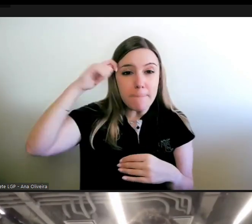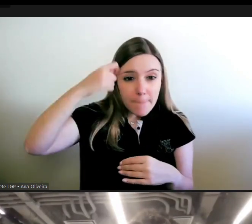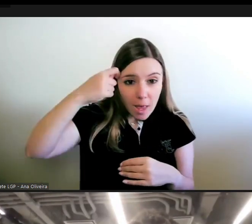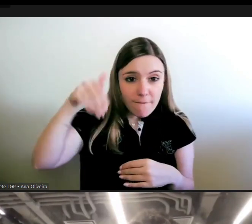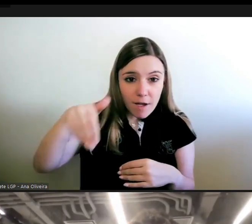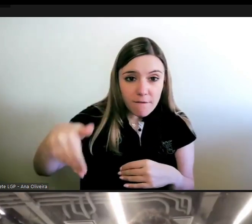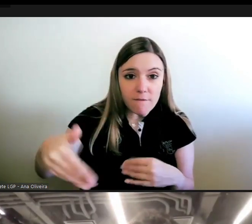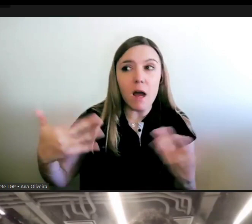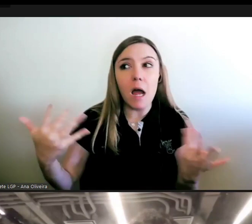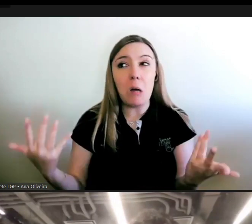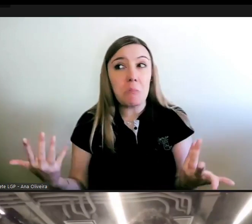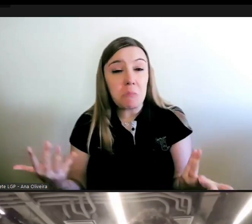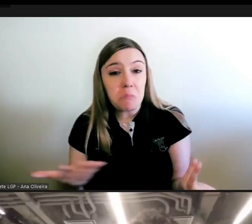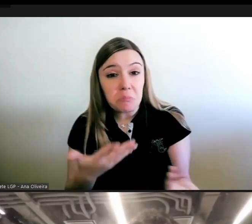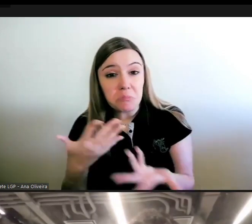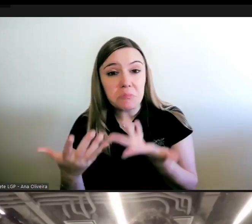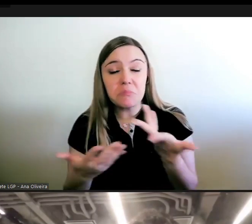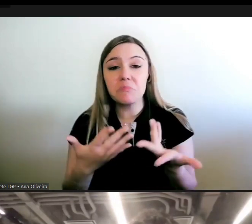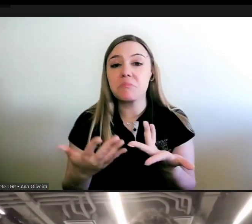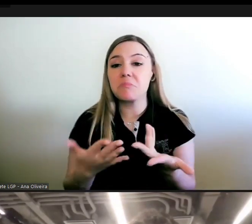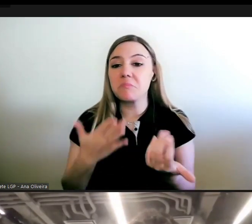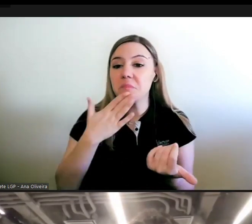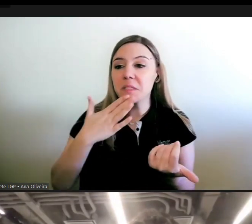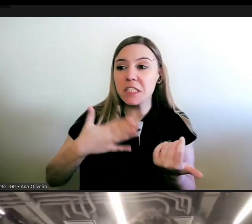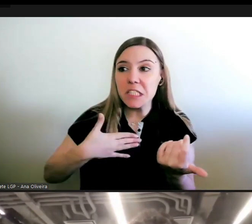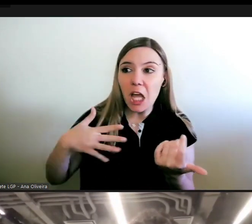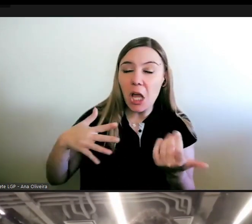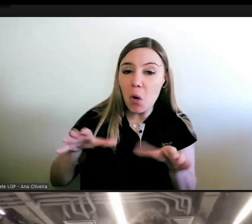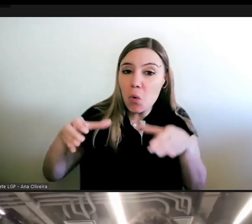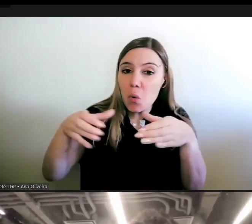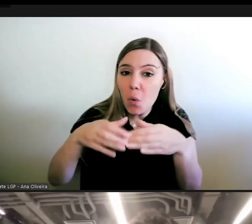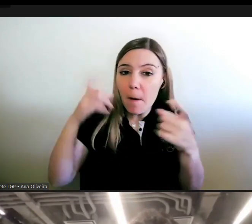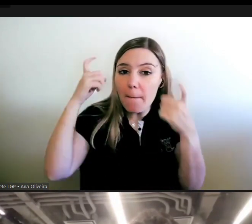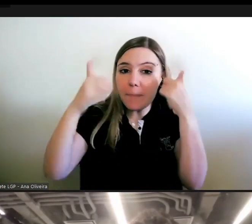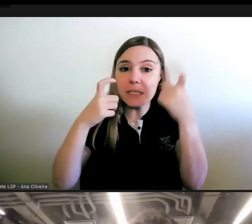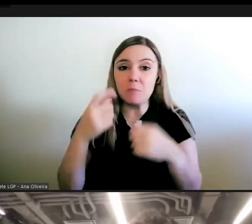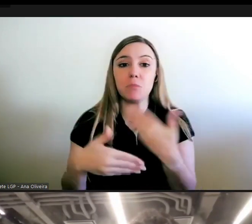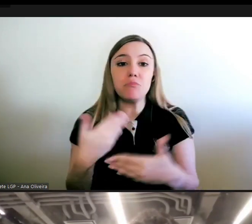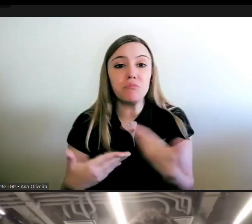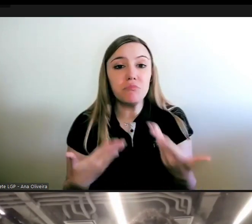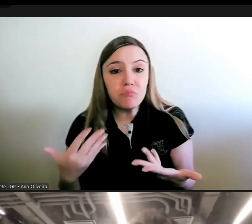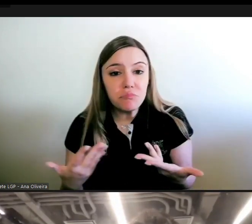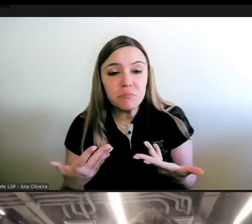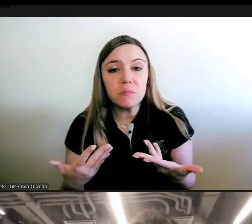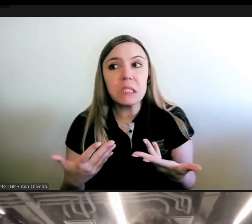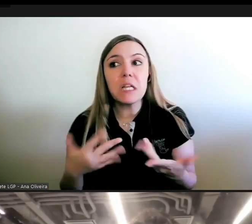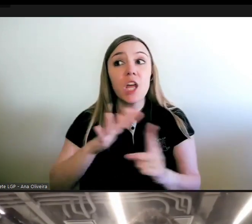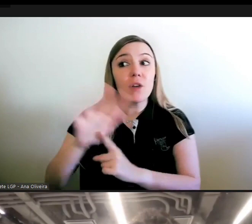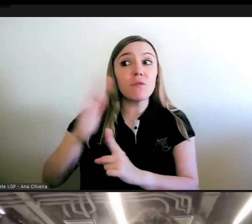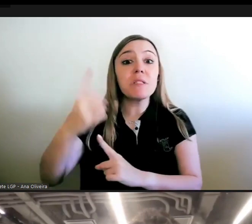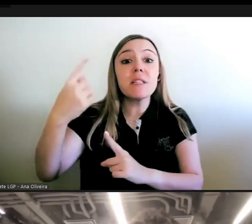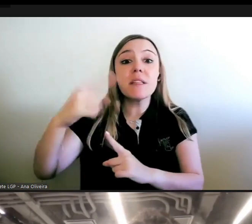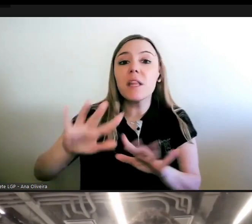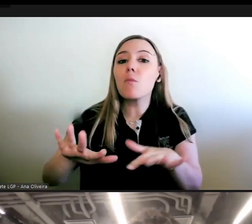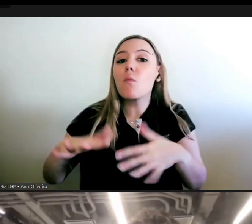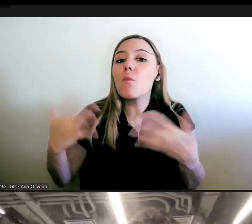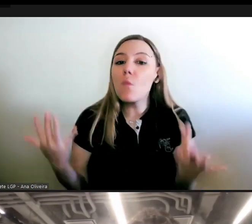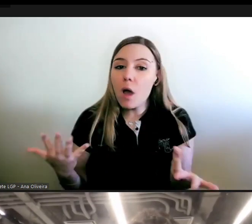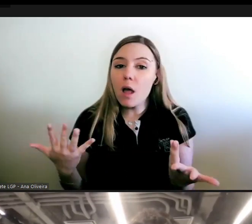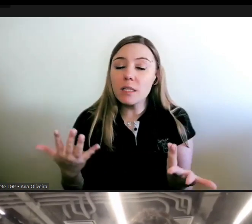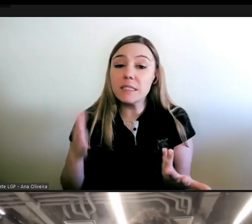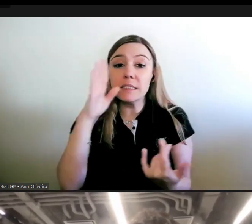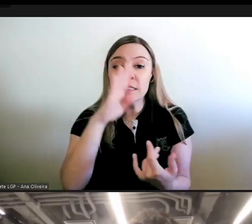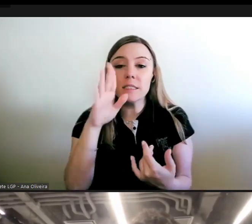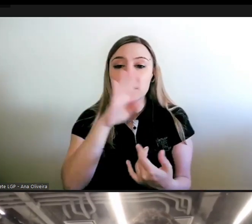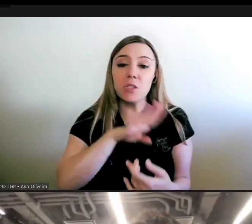vai criar-nos aqui uma bolha de pensamento e de ação, e que impacto é que isso terá num mundo onde os